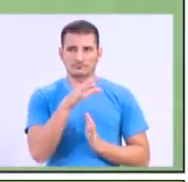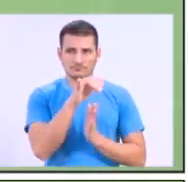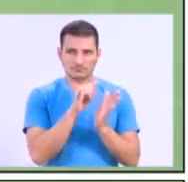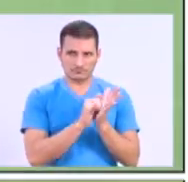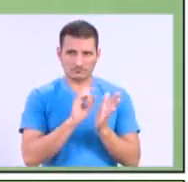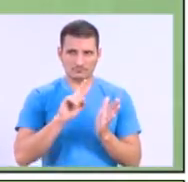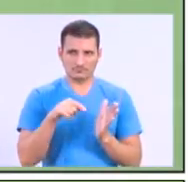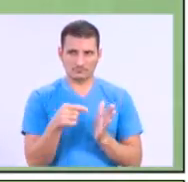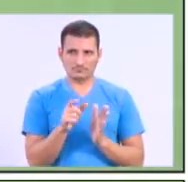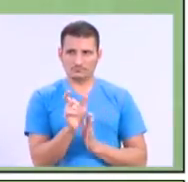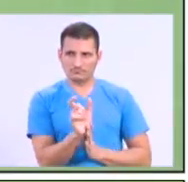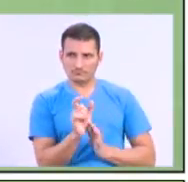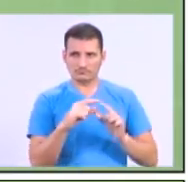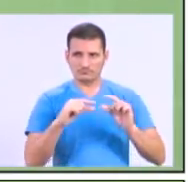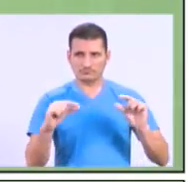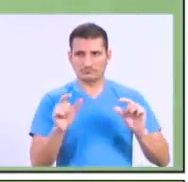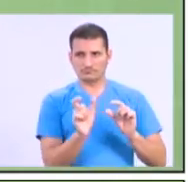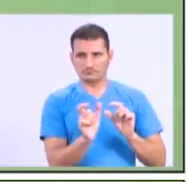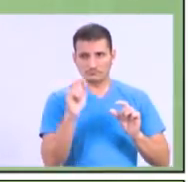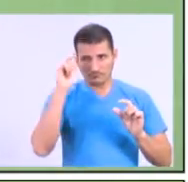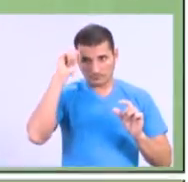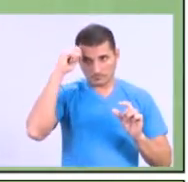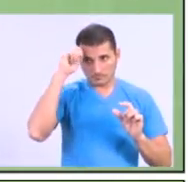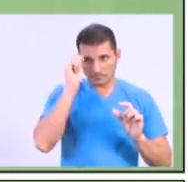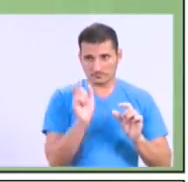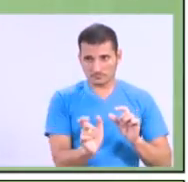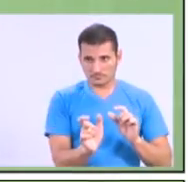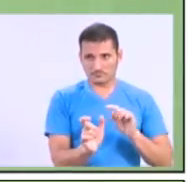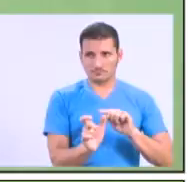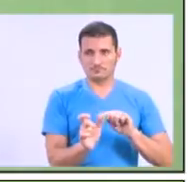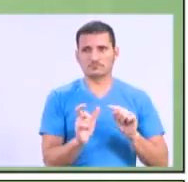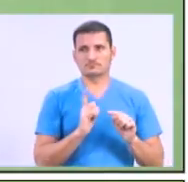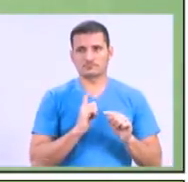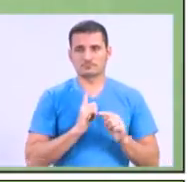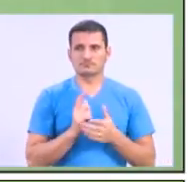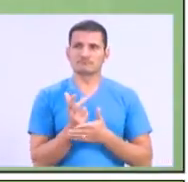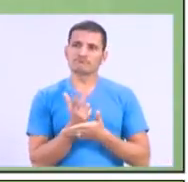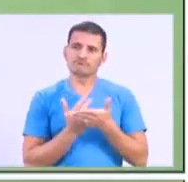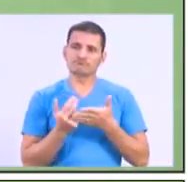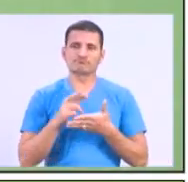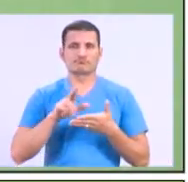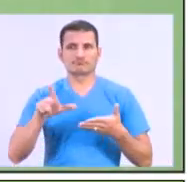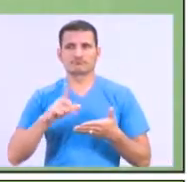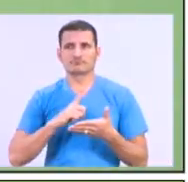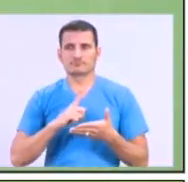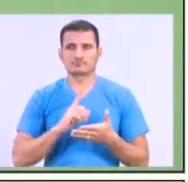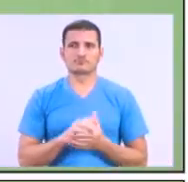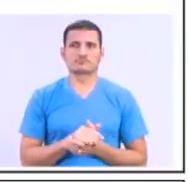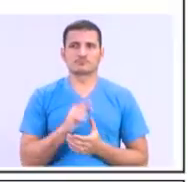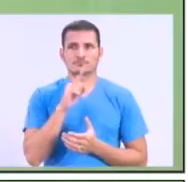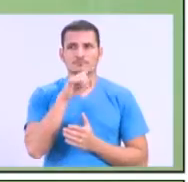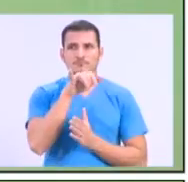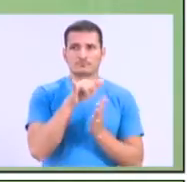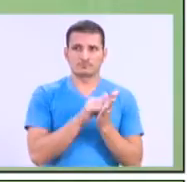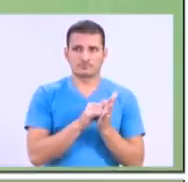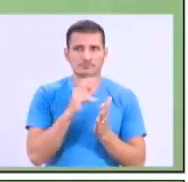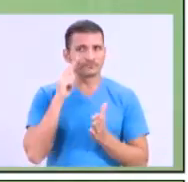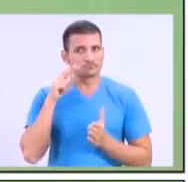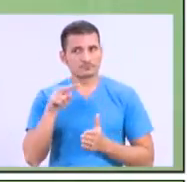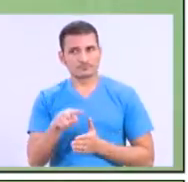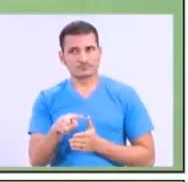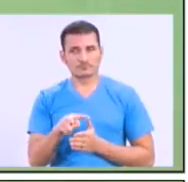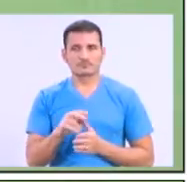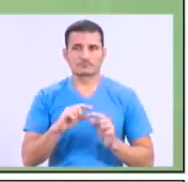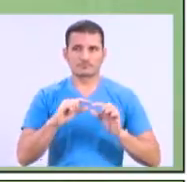o EasyPHP, quanto o Champ, quanto o AMP, cada um com um desenho diferente. Mas sempre que vocês instalarem, observem na bandeja